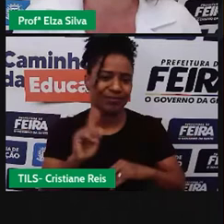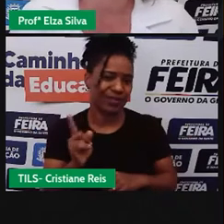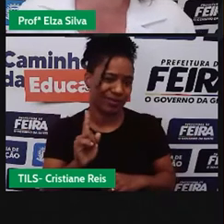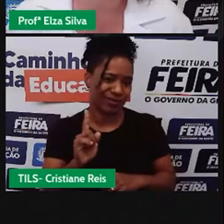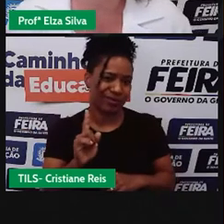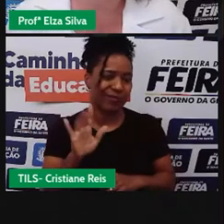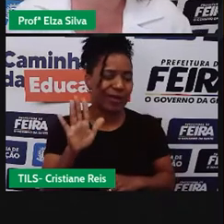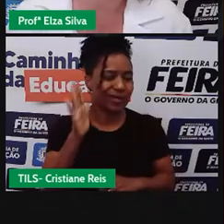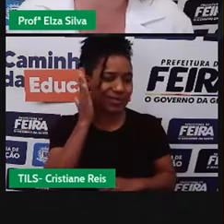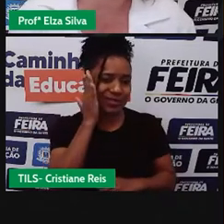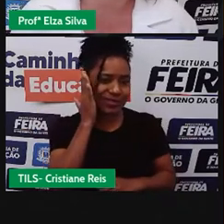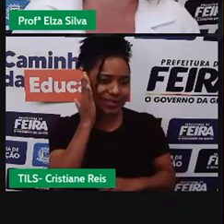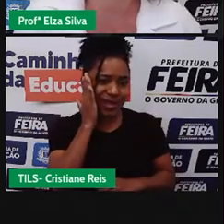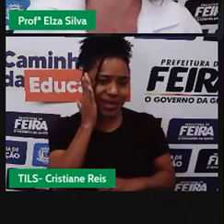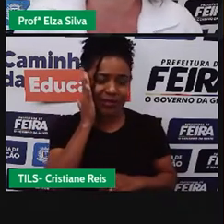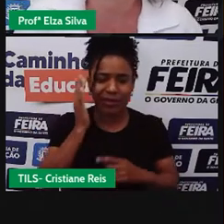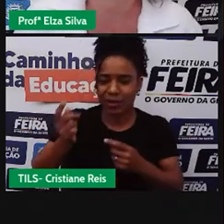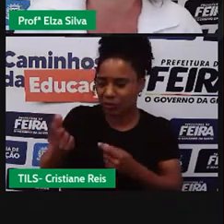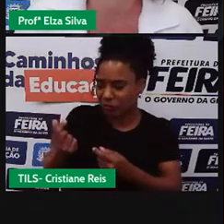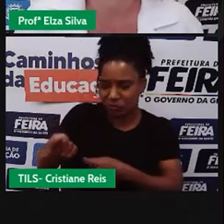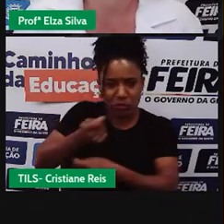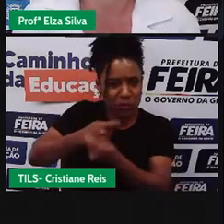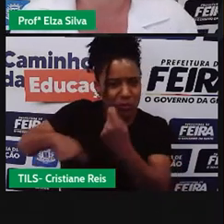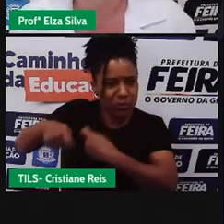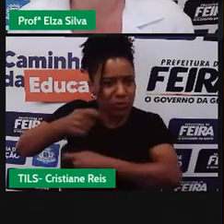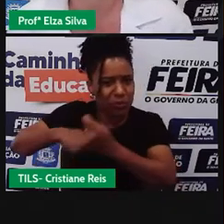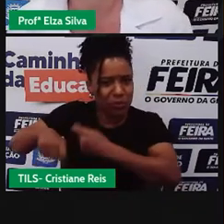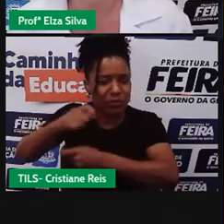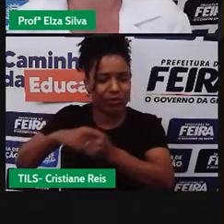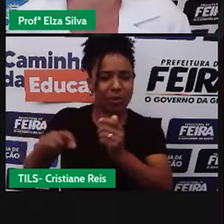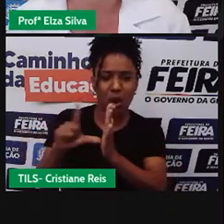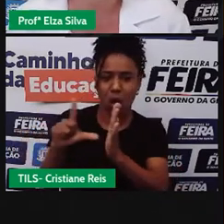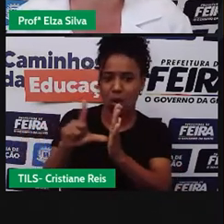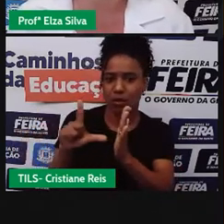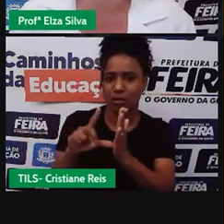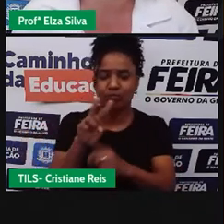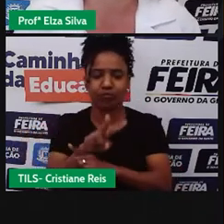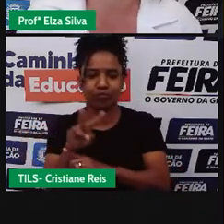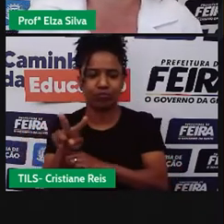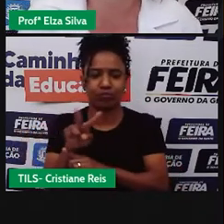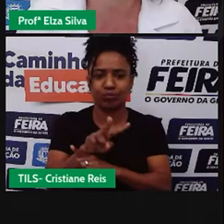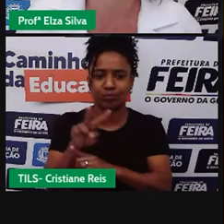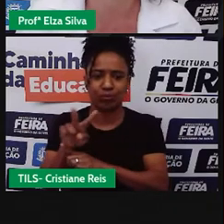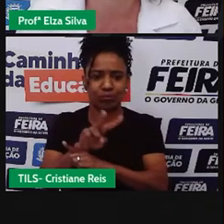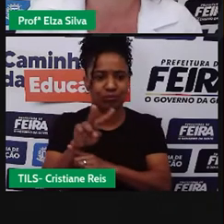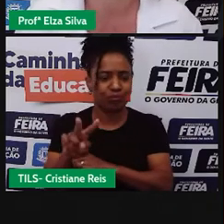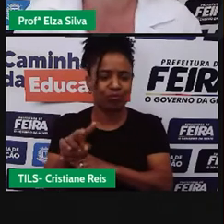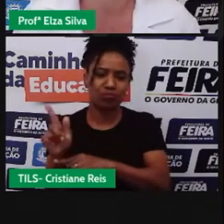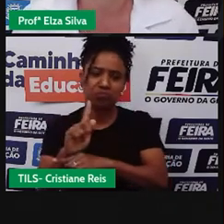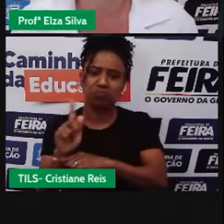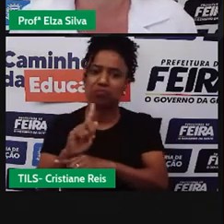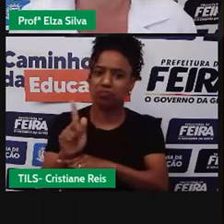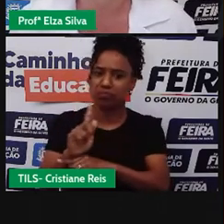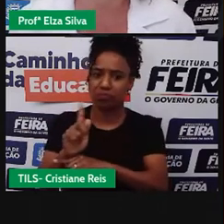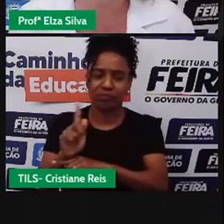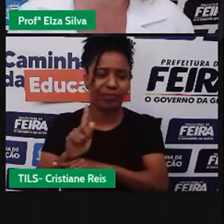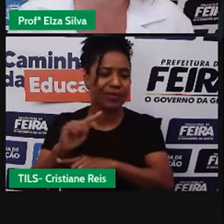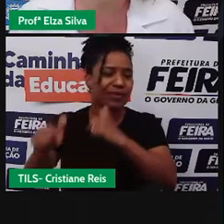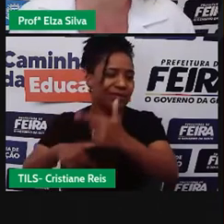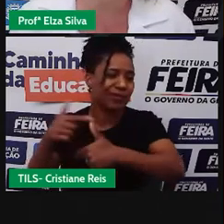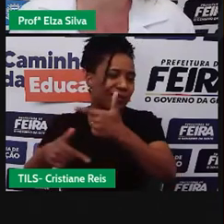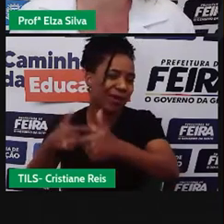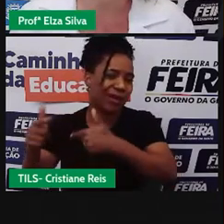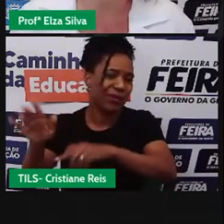comerciante, de alguém que vai tomar conta de uma loja, muito provavelmente será um full-time, um trabalho de